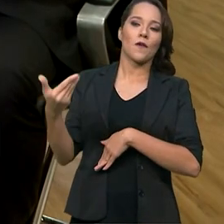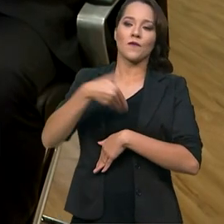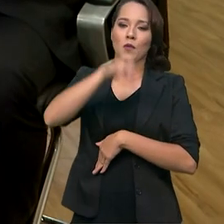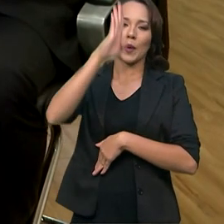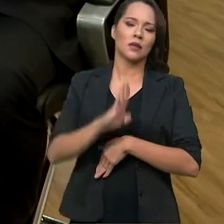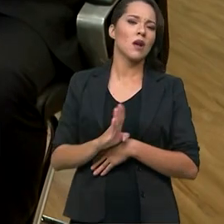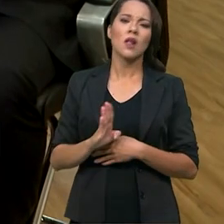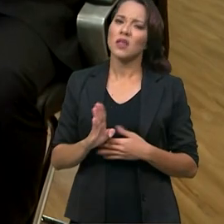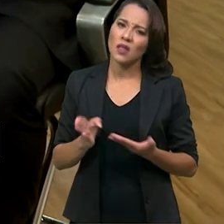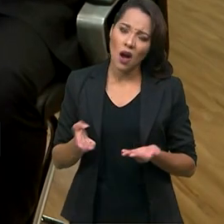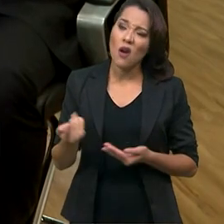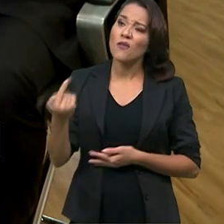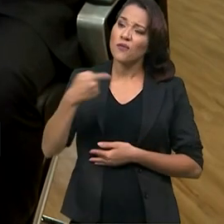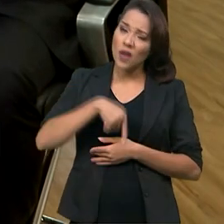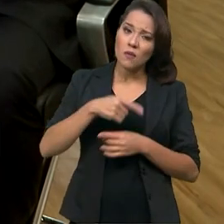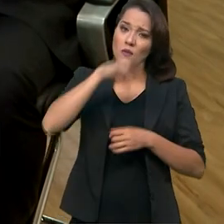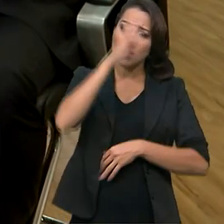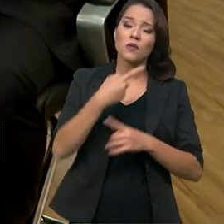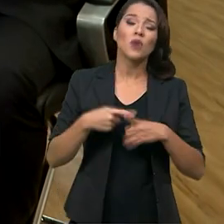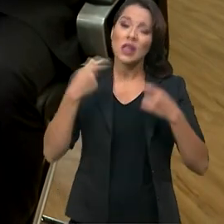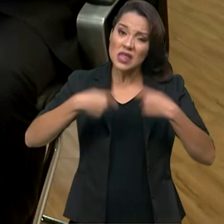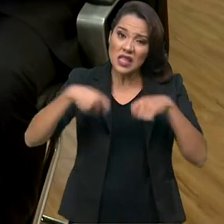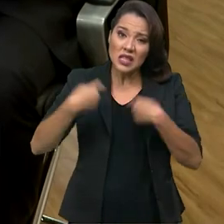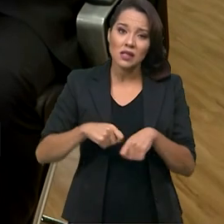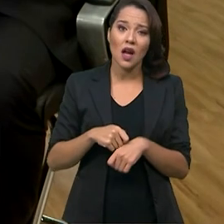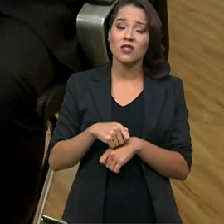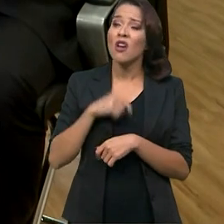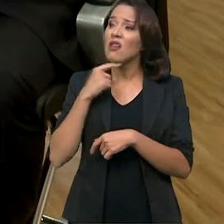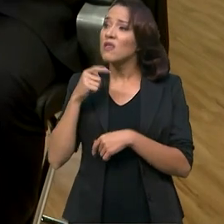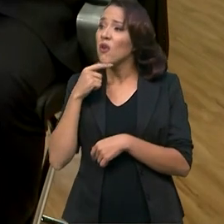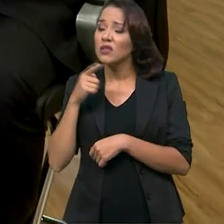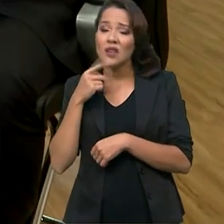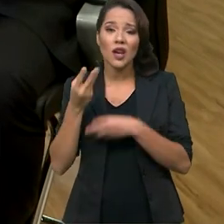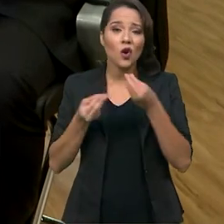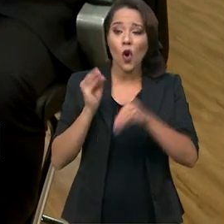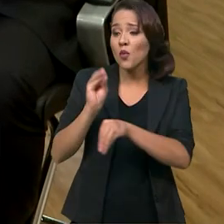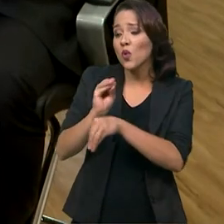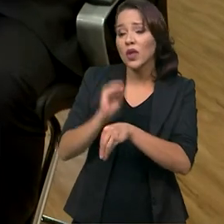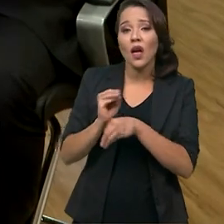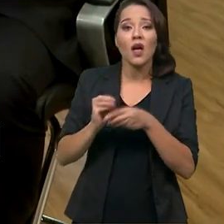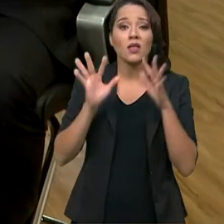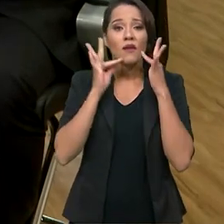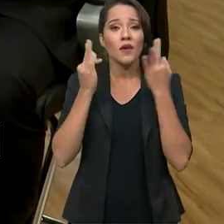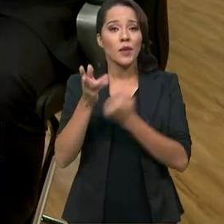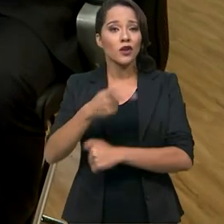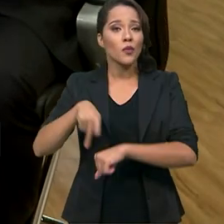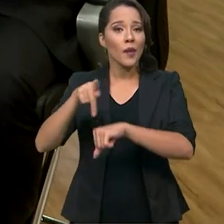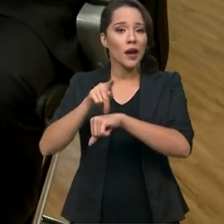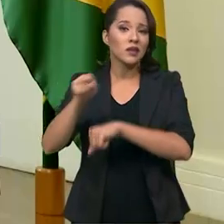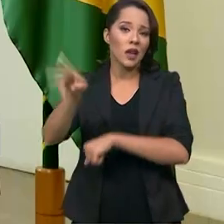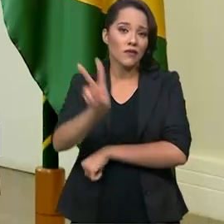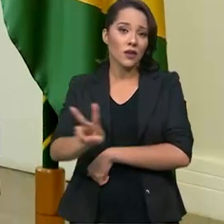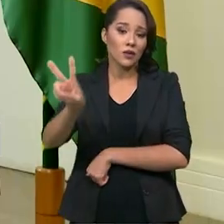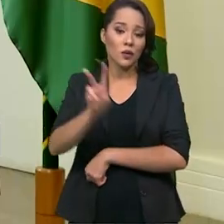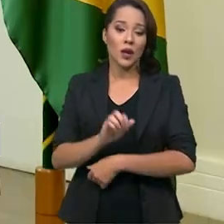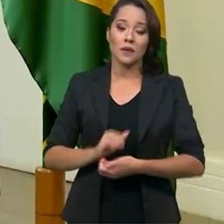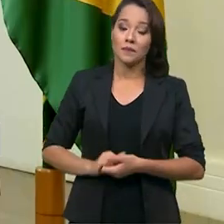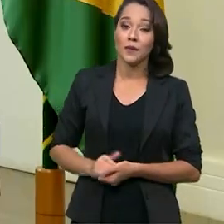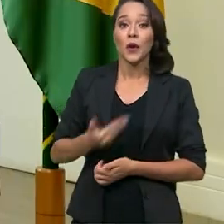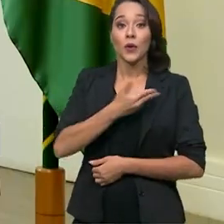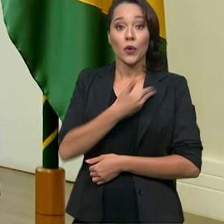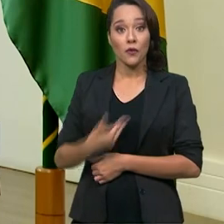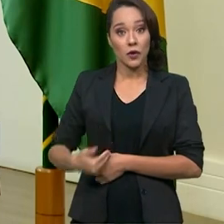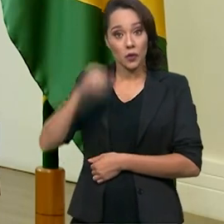aqui no Brasil por necessidade plena, por não encontrar realmente como subsistir no seu país de origem, a Venezuela. E o